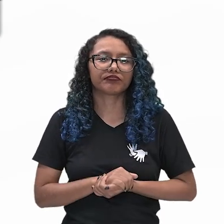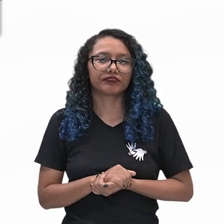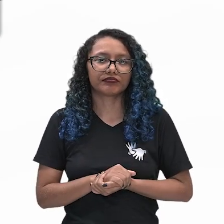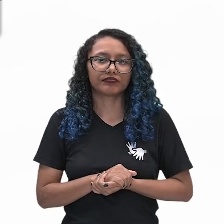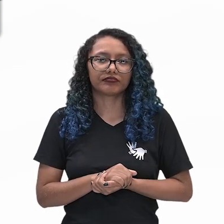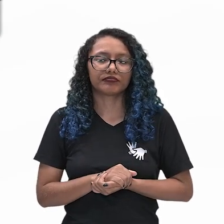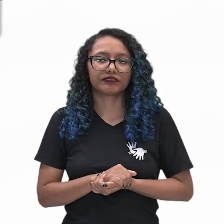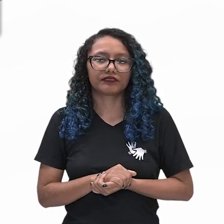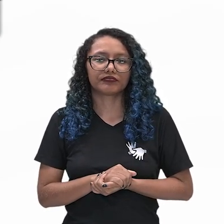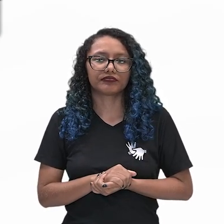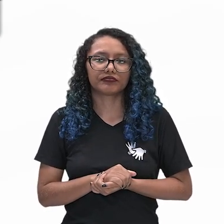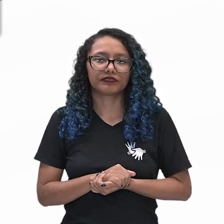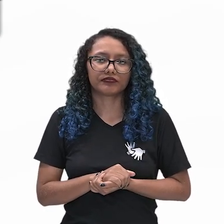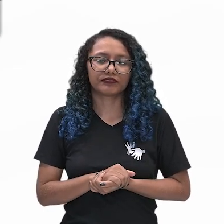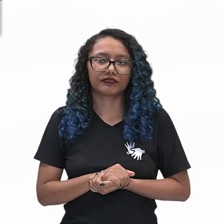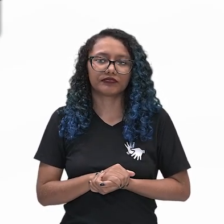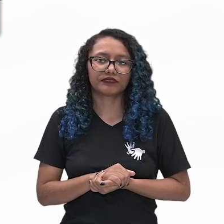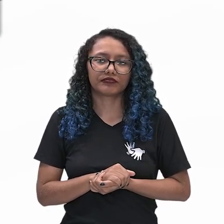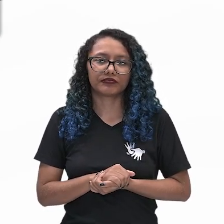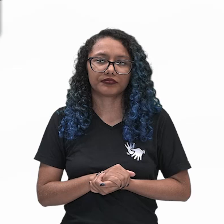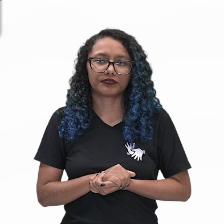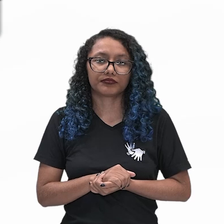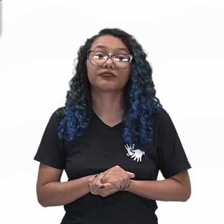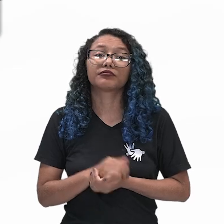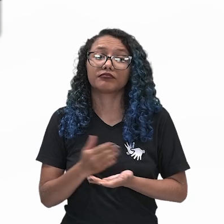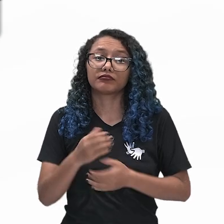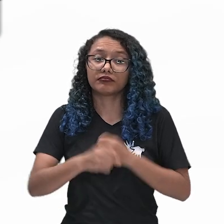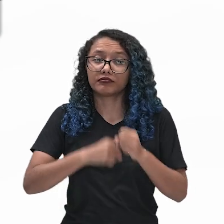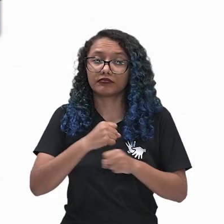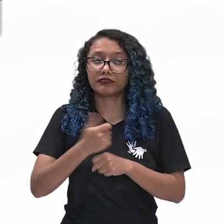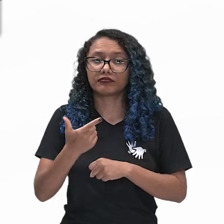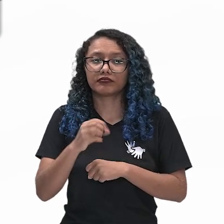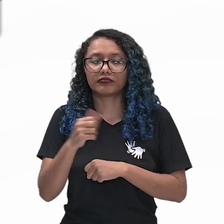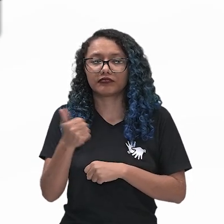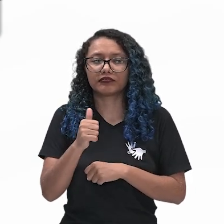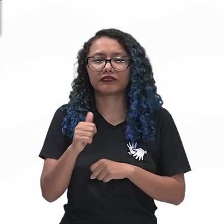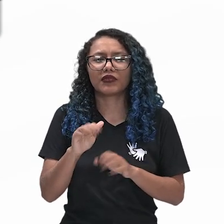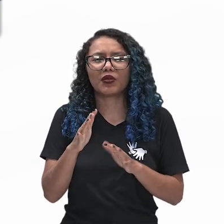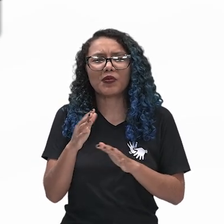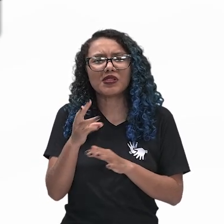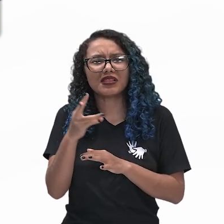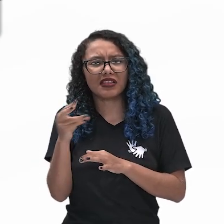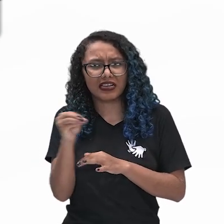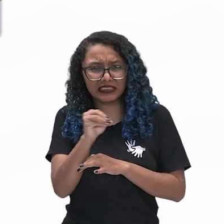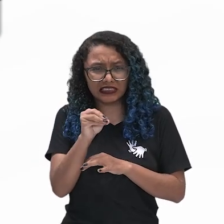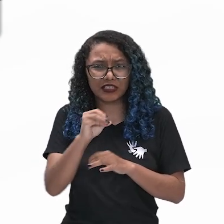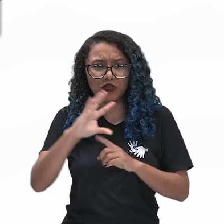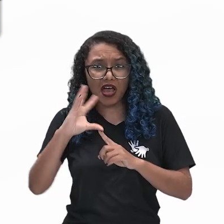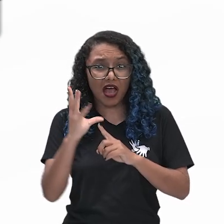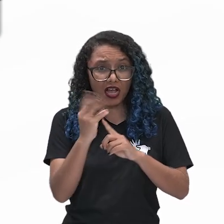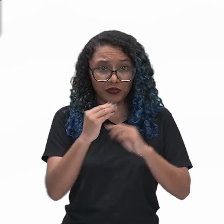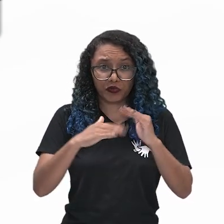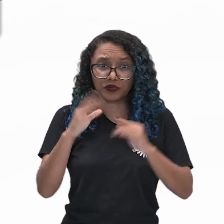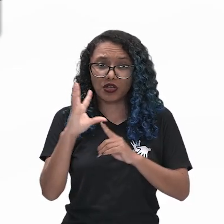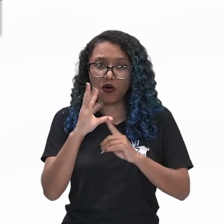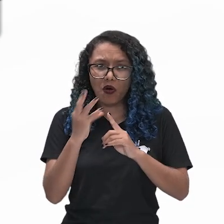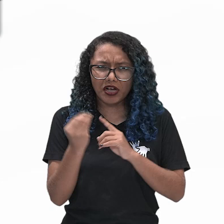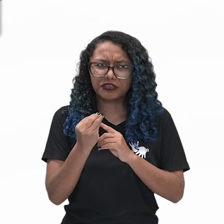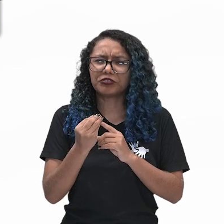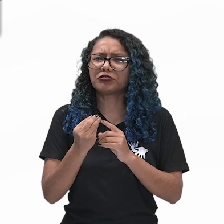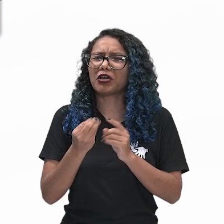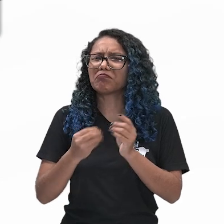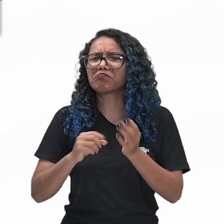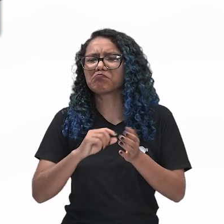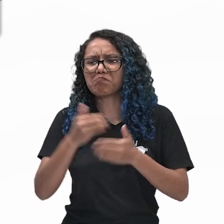então, para cá, de 2011 para cá, mais de 300 artistas fizeram a festa nas paredes